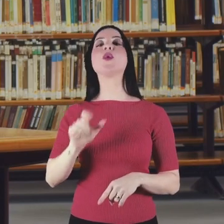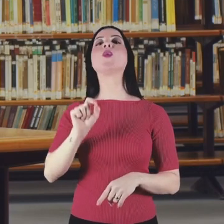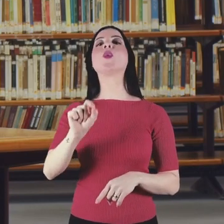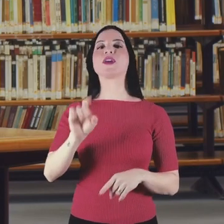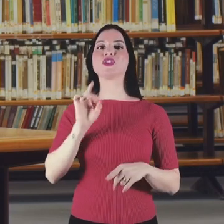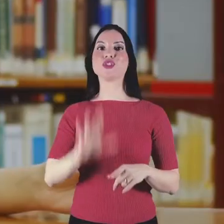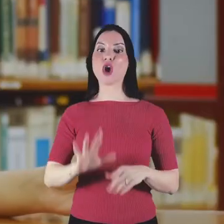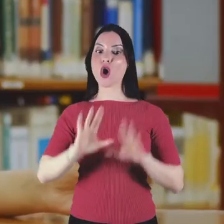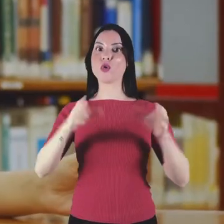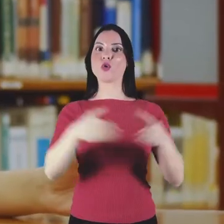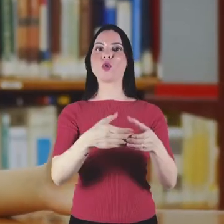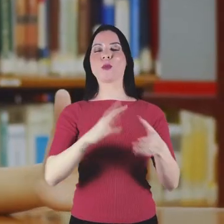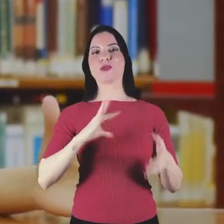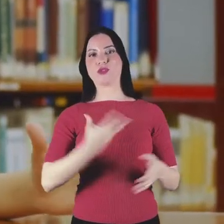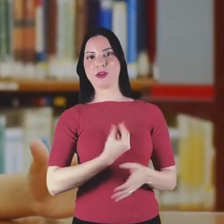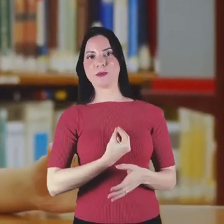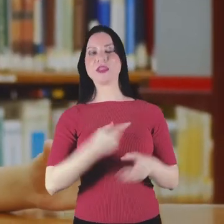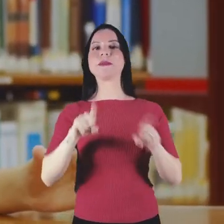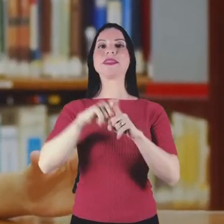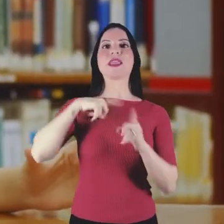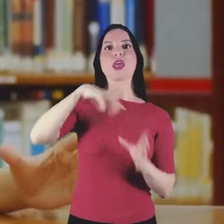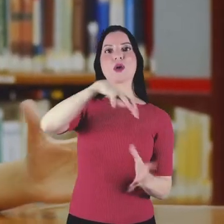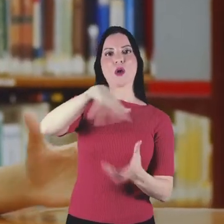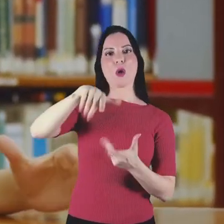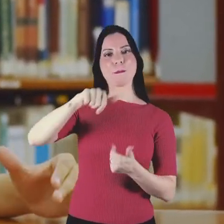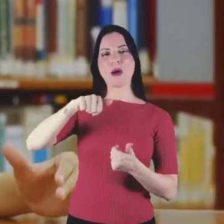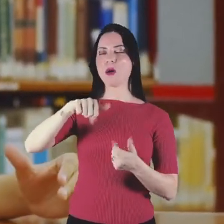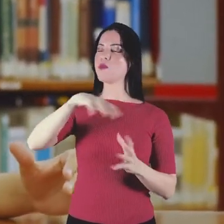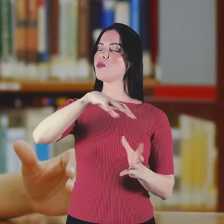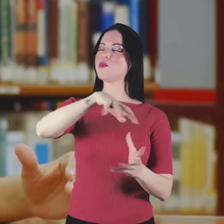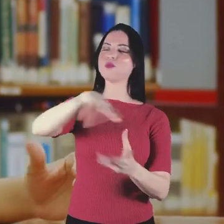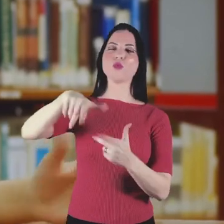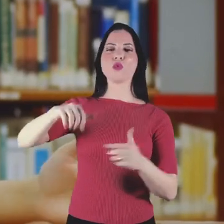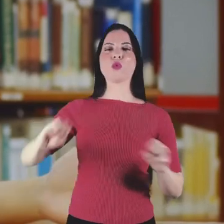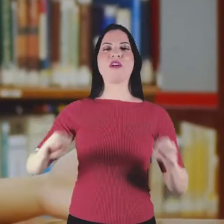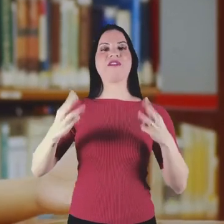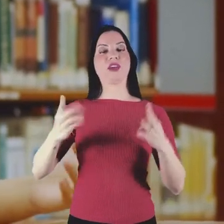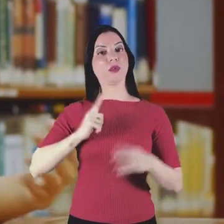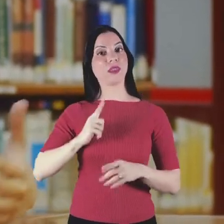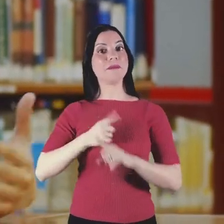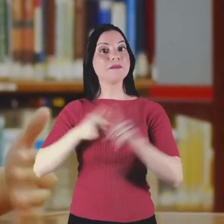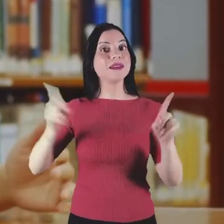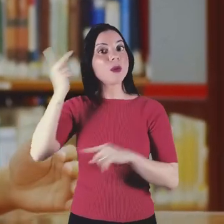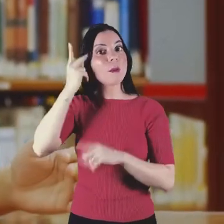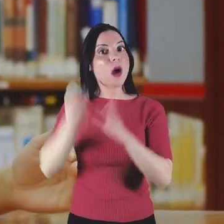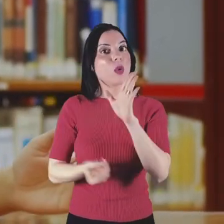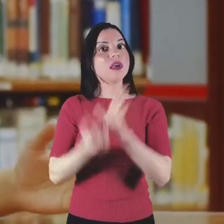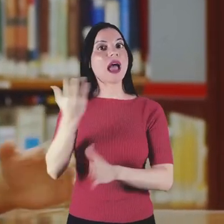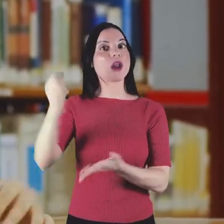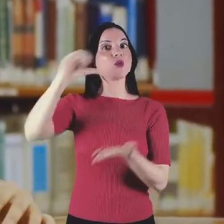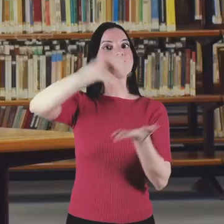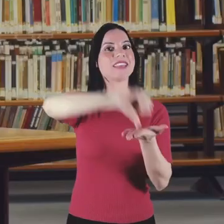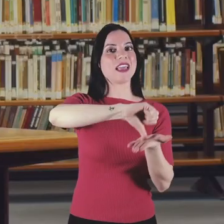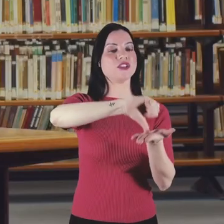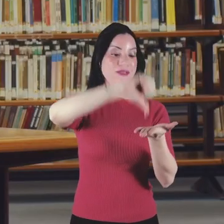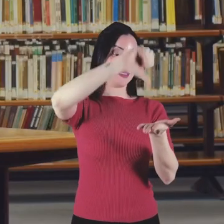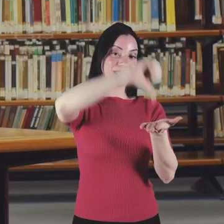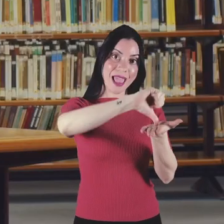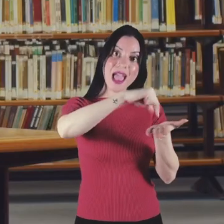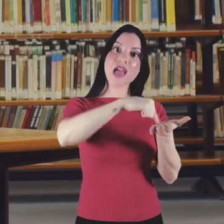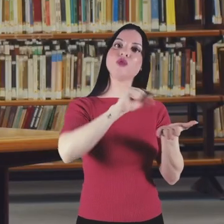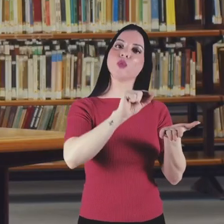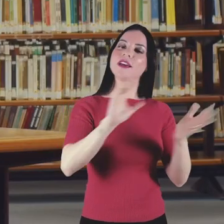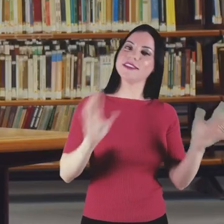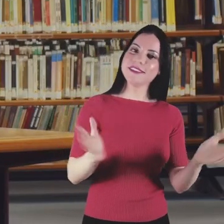de pessoas trans. Tem a Global Game Jam, que é uma game jam que acontece no mundo inteiro. Mas em São Paulo, criaram uma sede